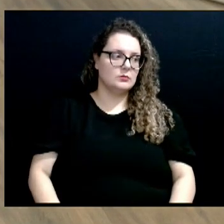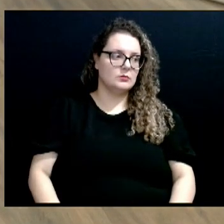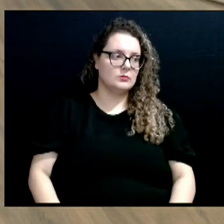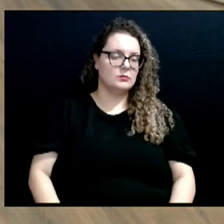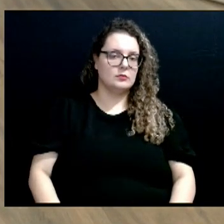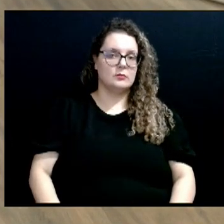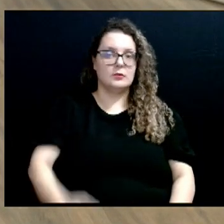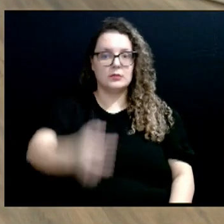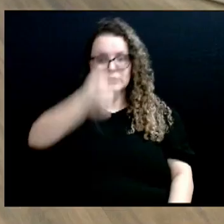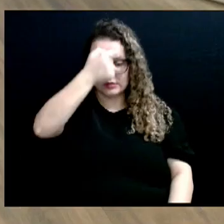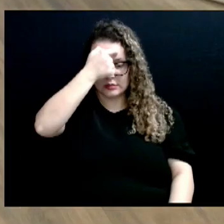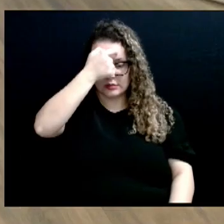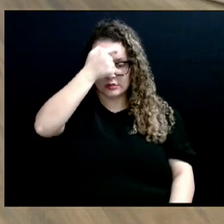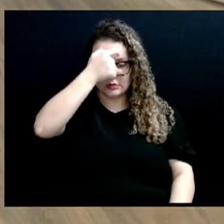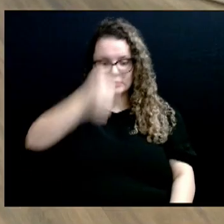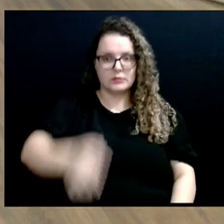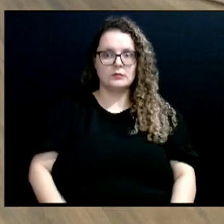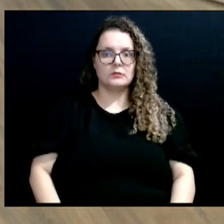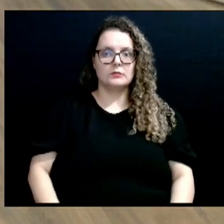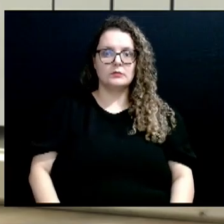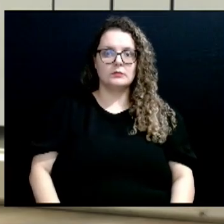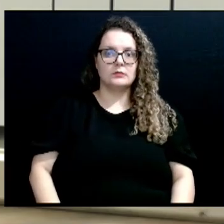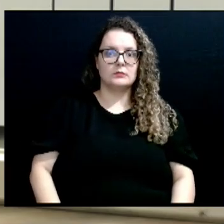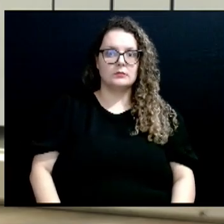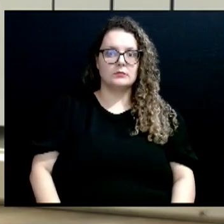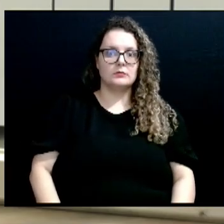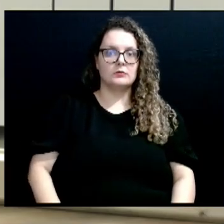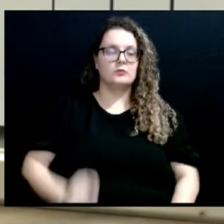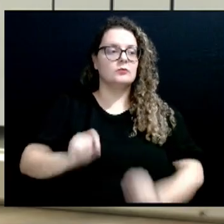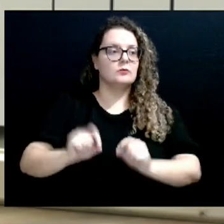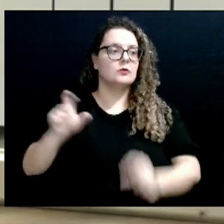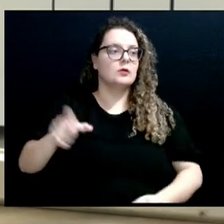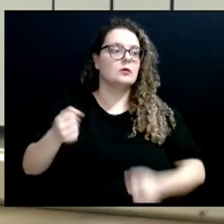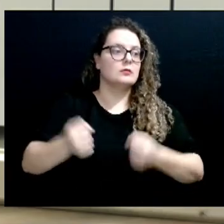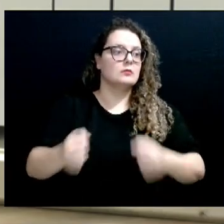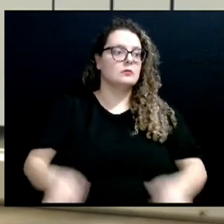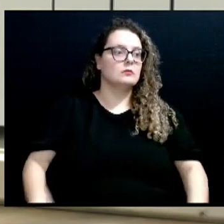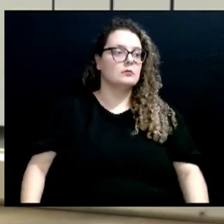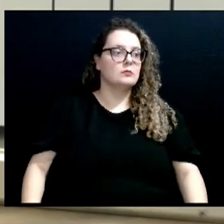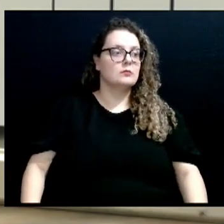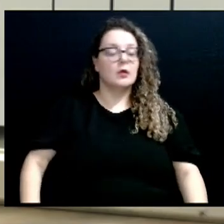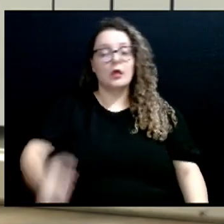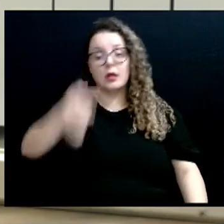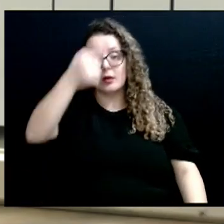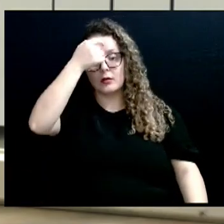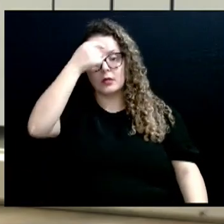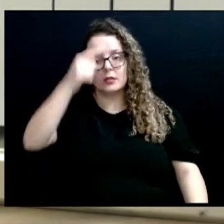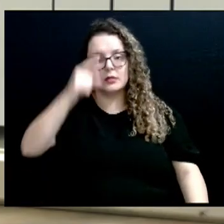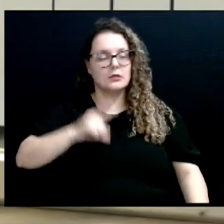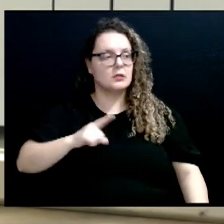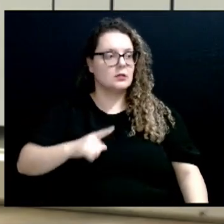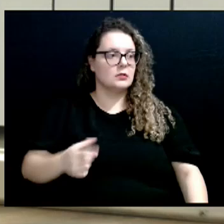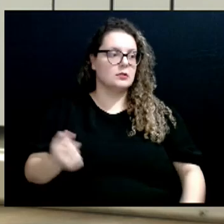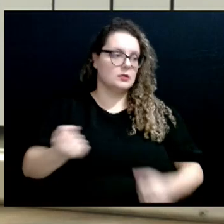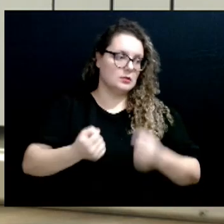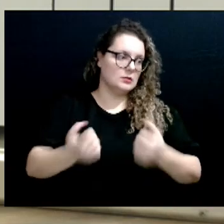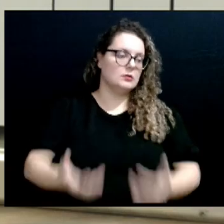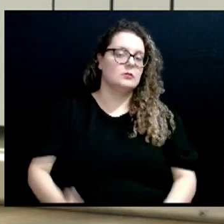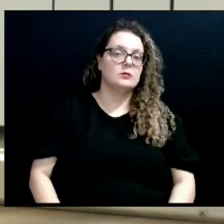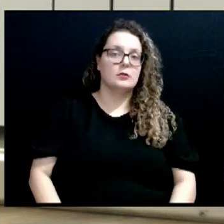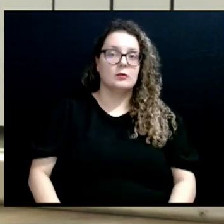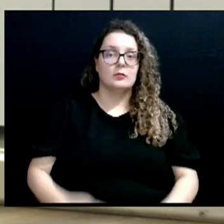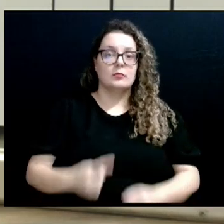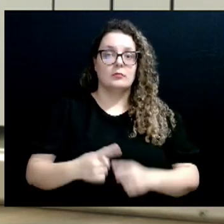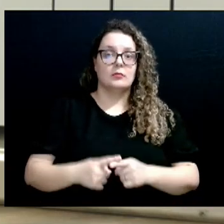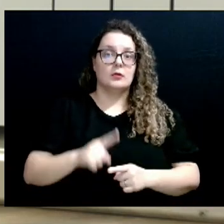cientes do que é ser habilitado, a consciência que eles têm que ter na hora de dirigir. Porque a gente não dirige só